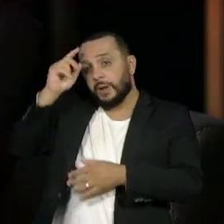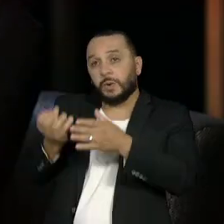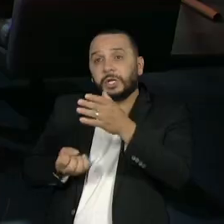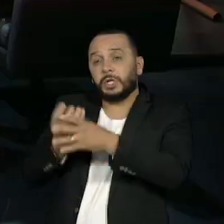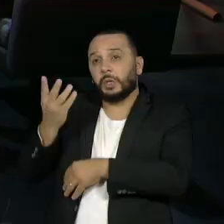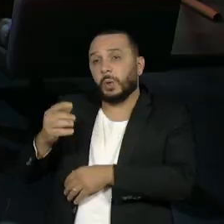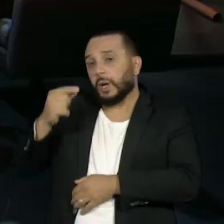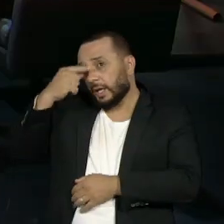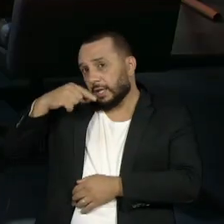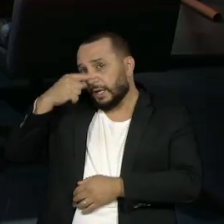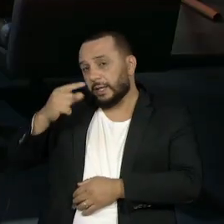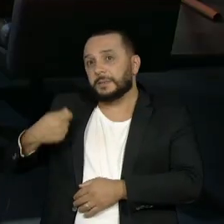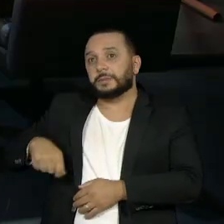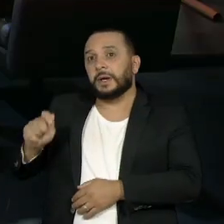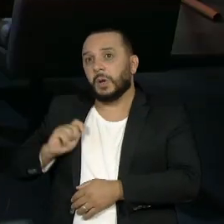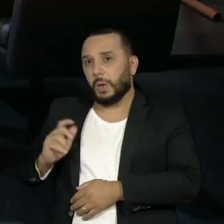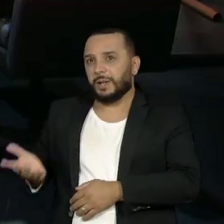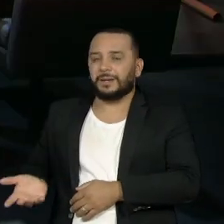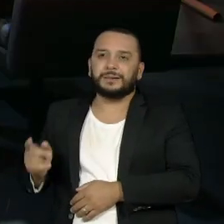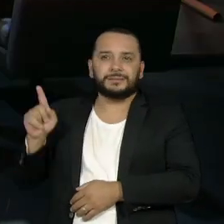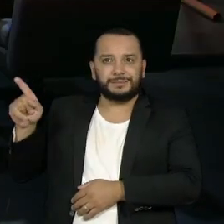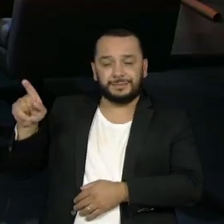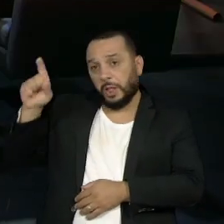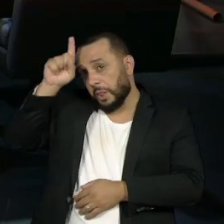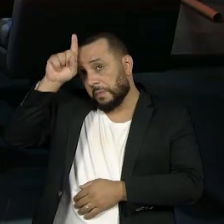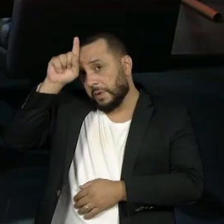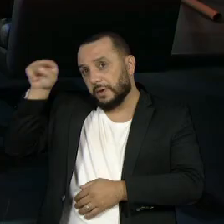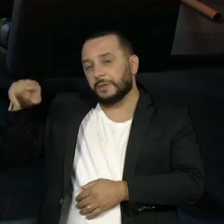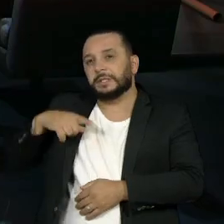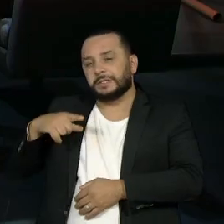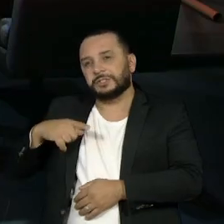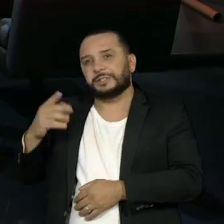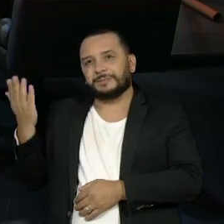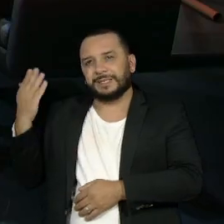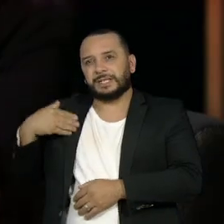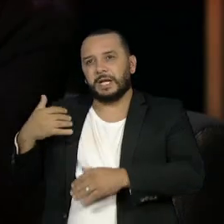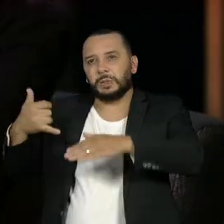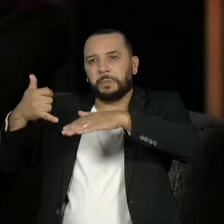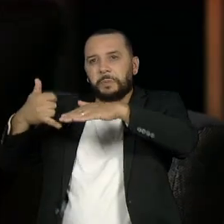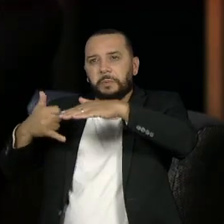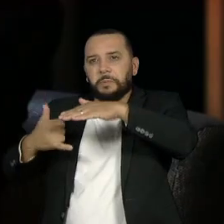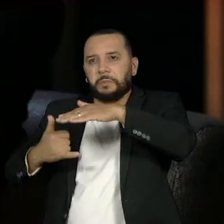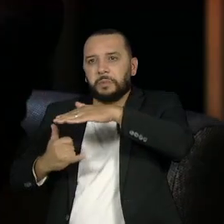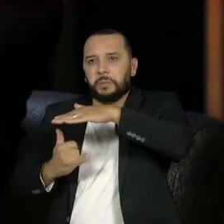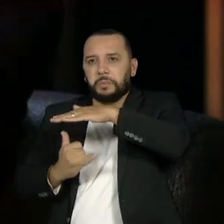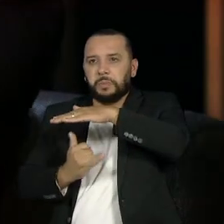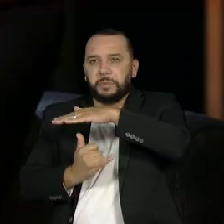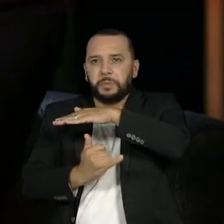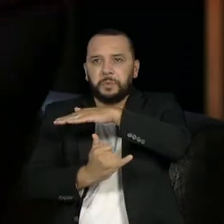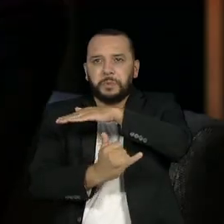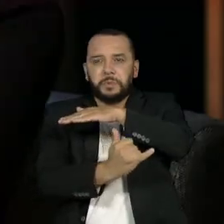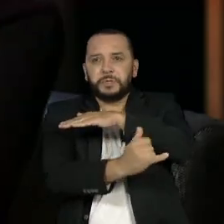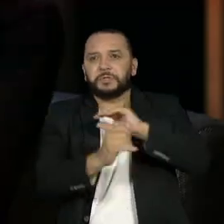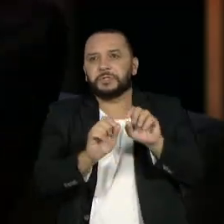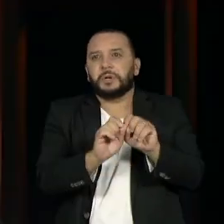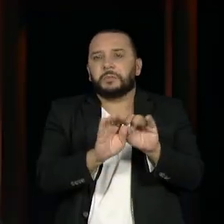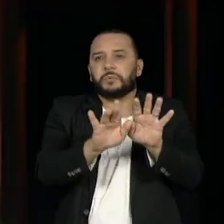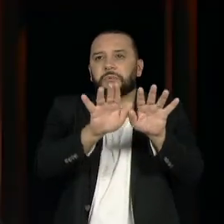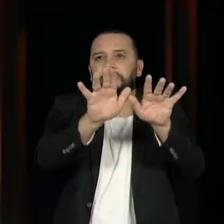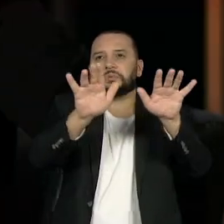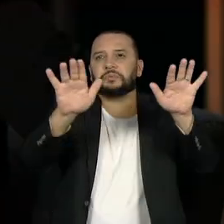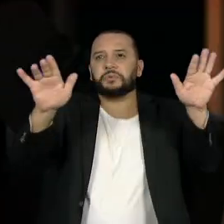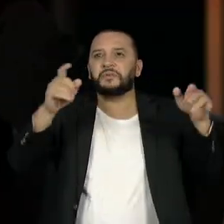a gripe espanhola ainda com um Requinte que eles viam de submarino usou na bom dos animais soltava uma fumaça Verde uma